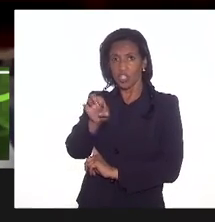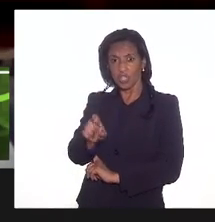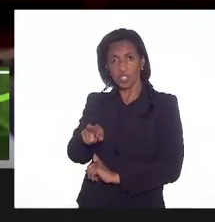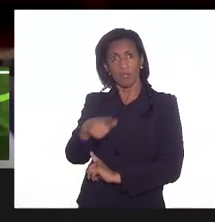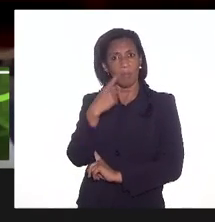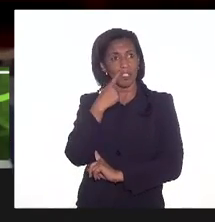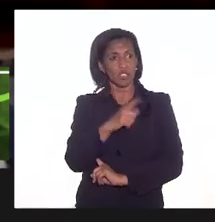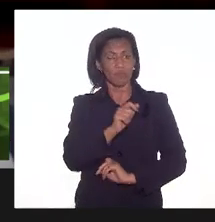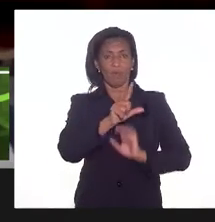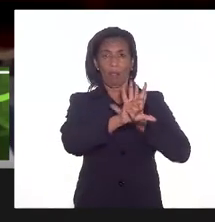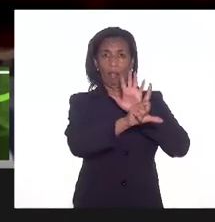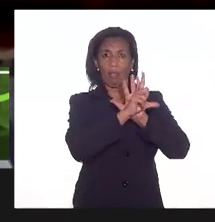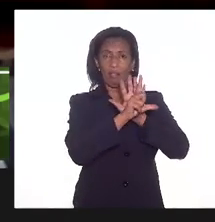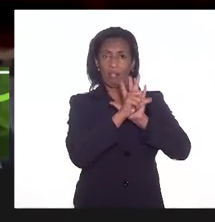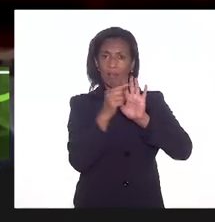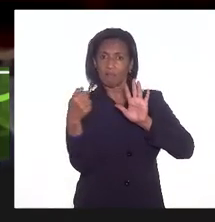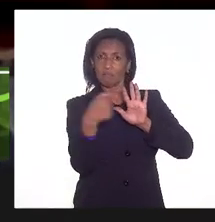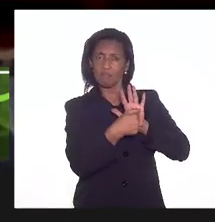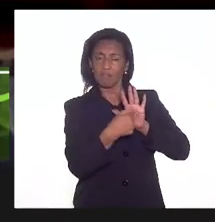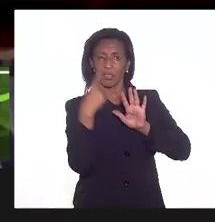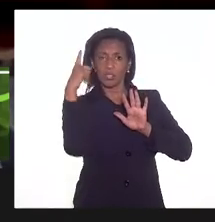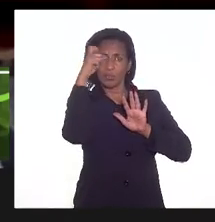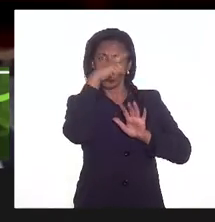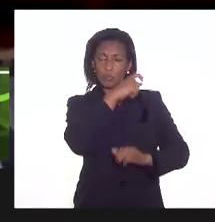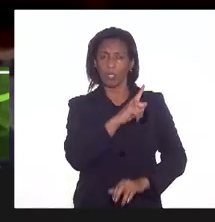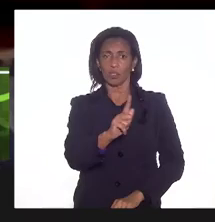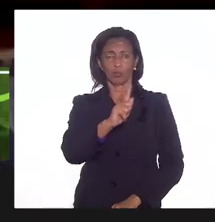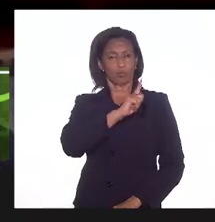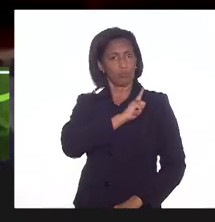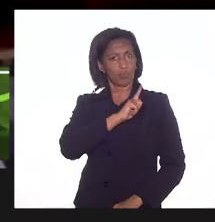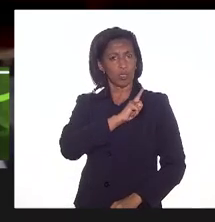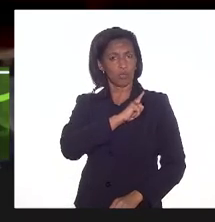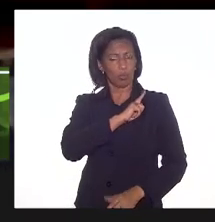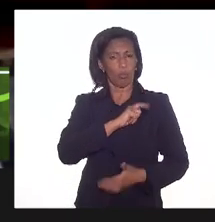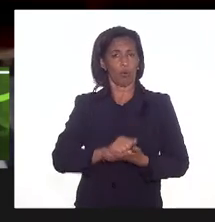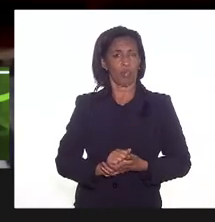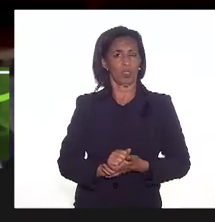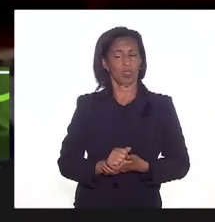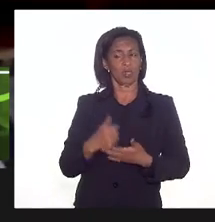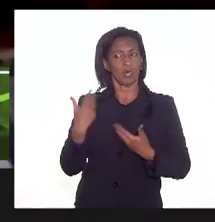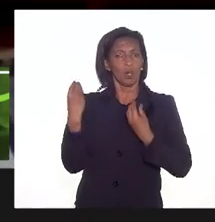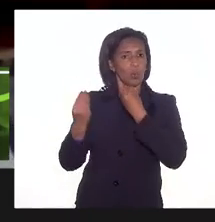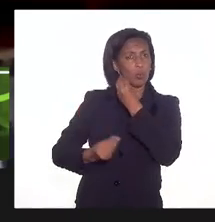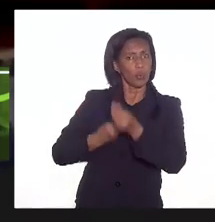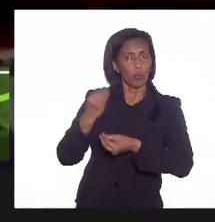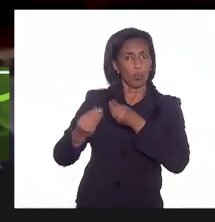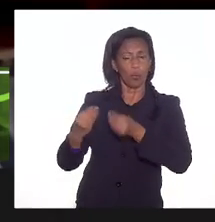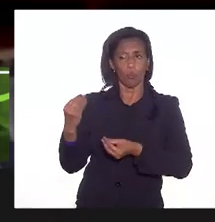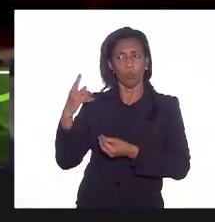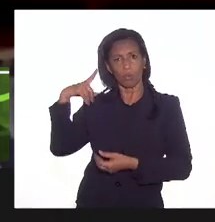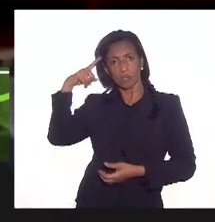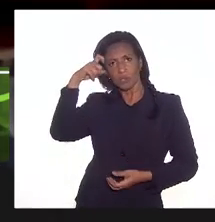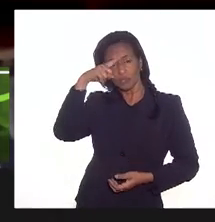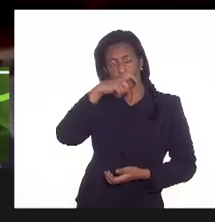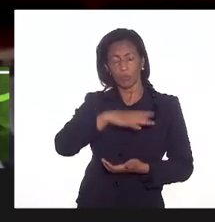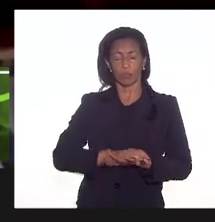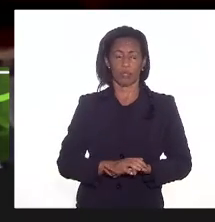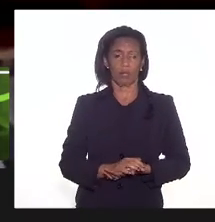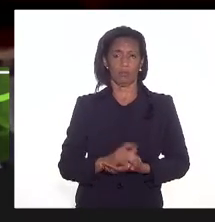Aldir Blanc as dificuldades dos gestores públicos municipais em lidar com essa complicação que é